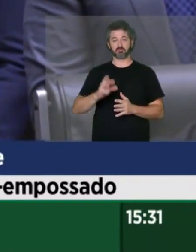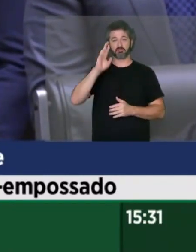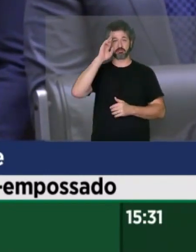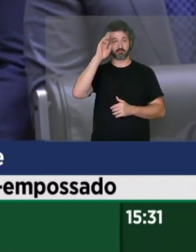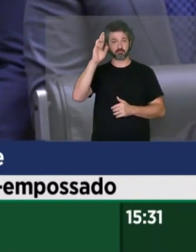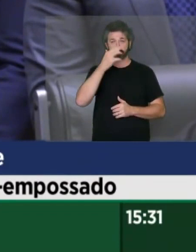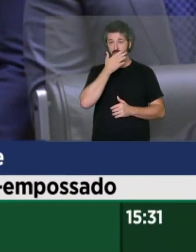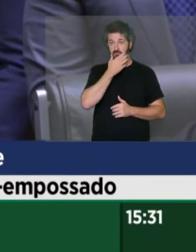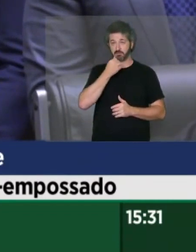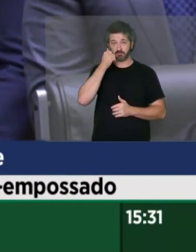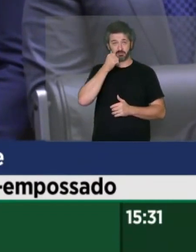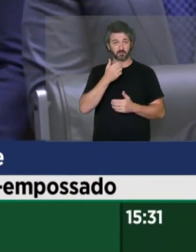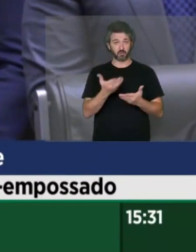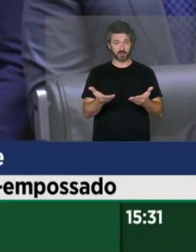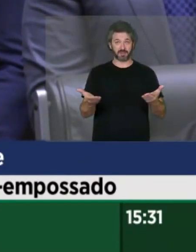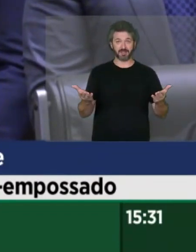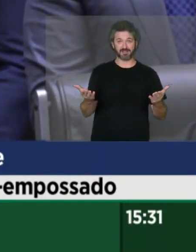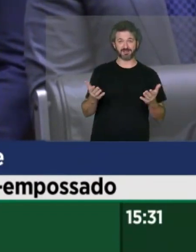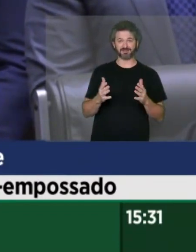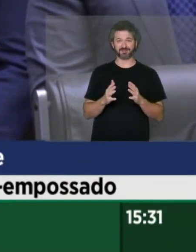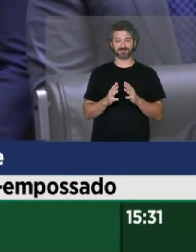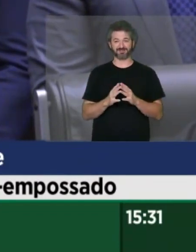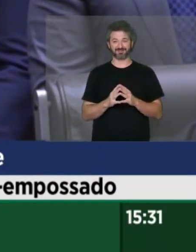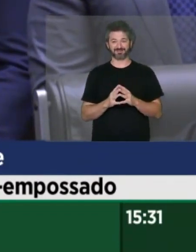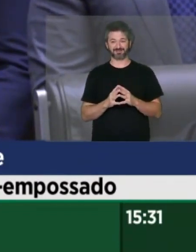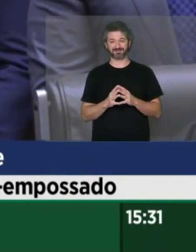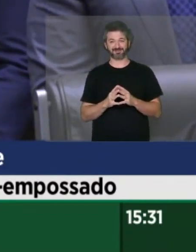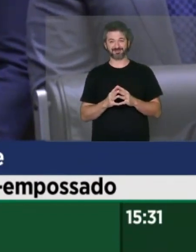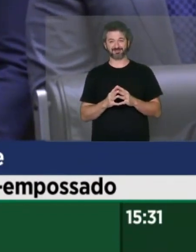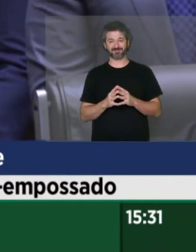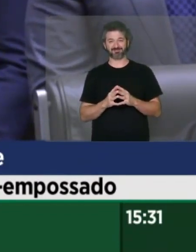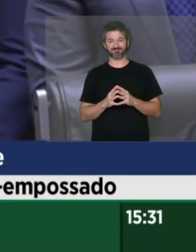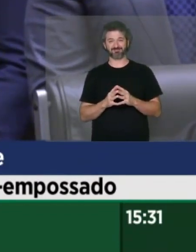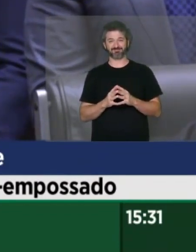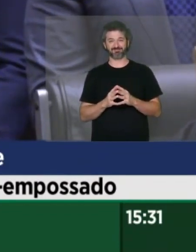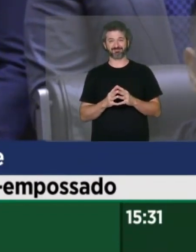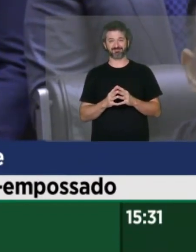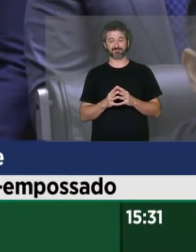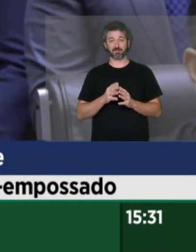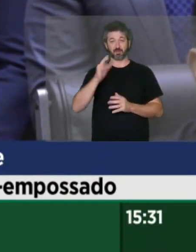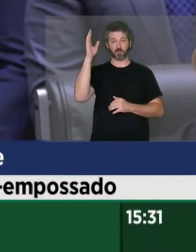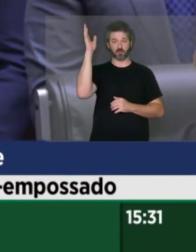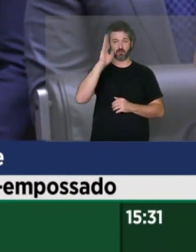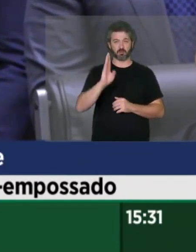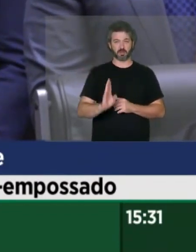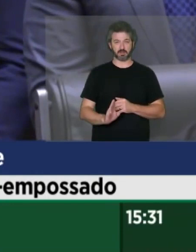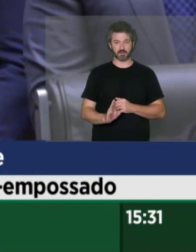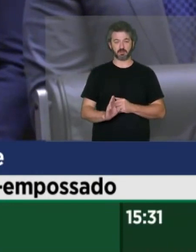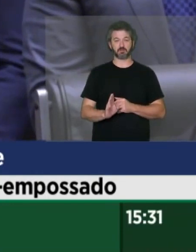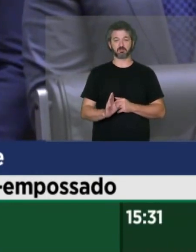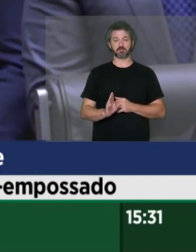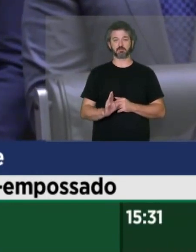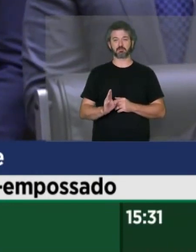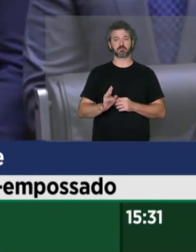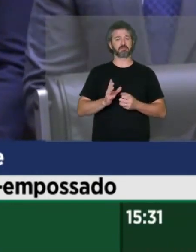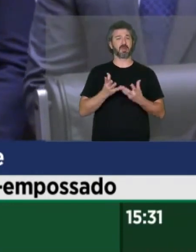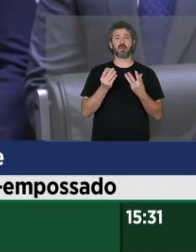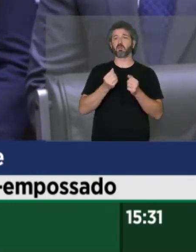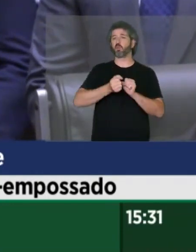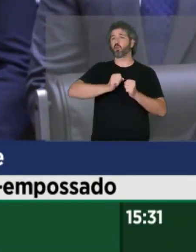outros países inclusive na importação de satélites o Brasil é grande demais